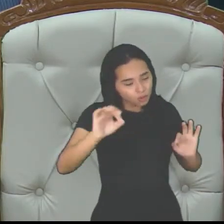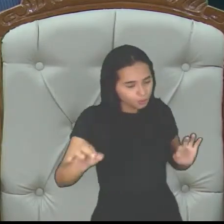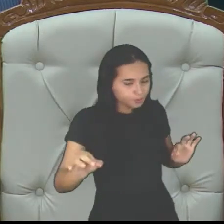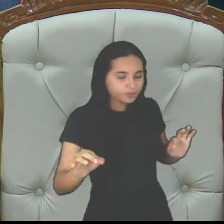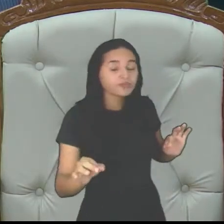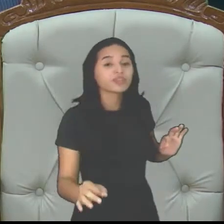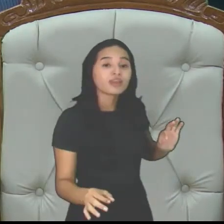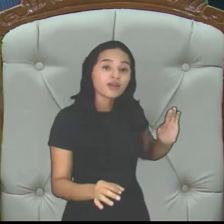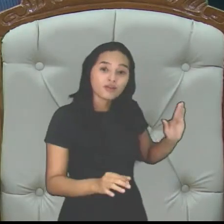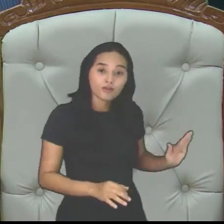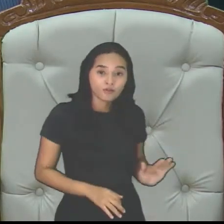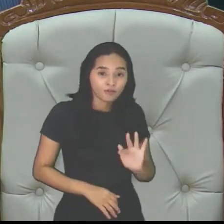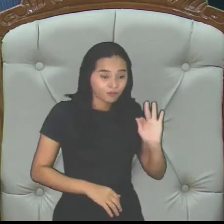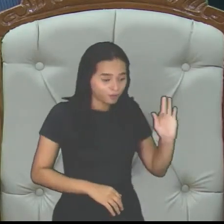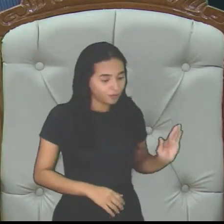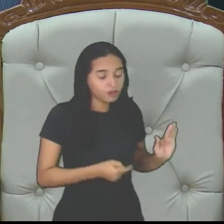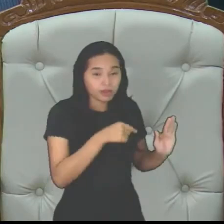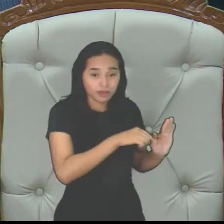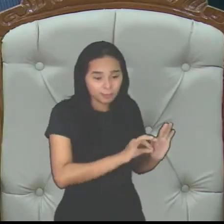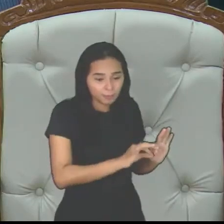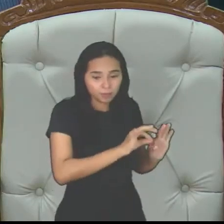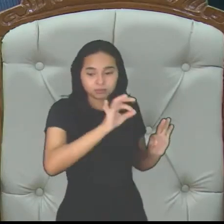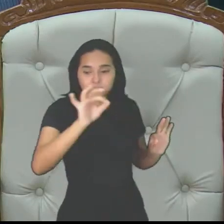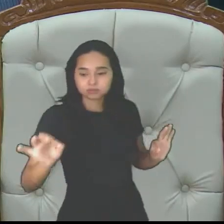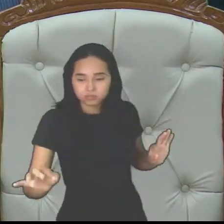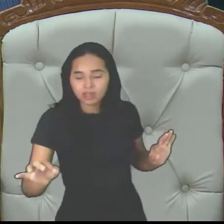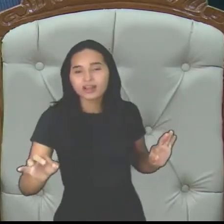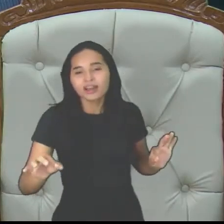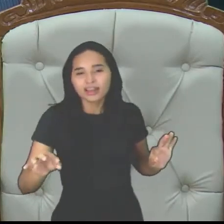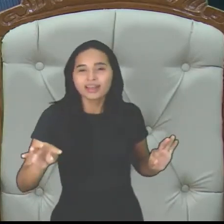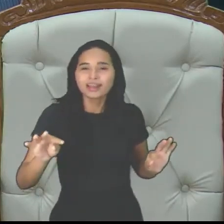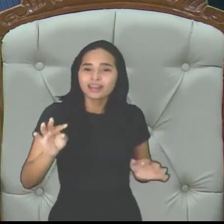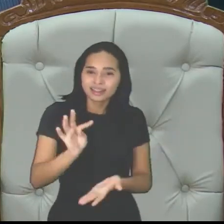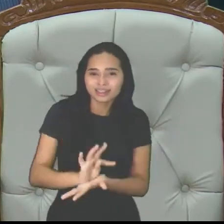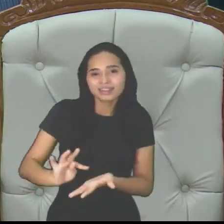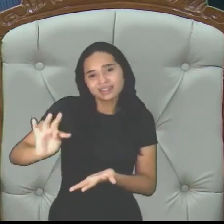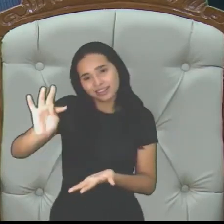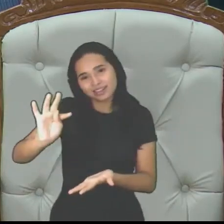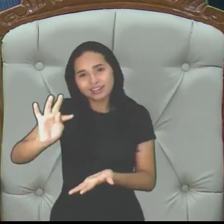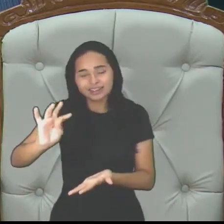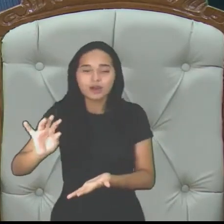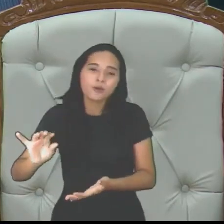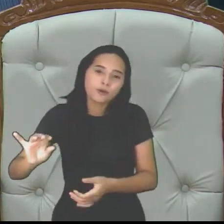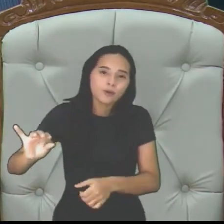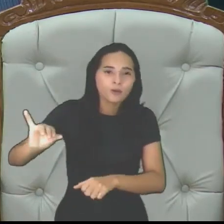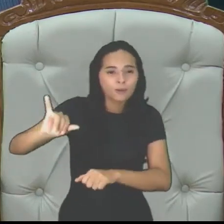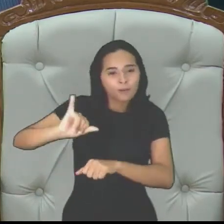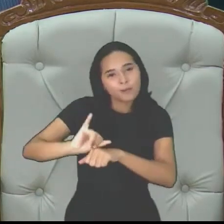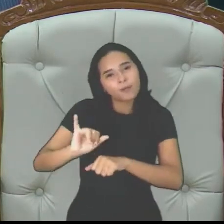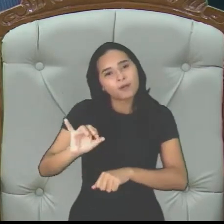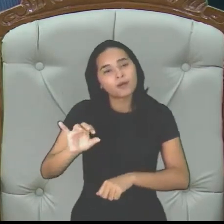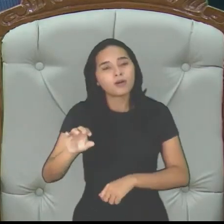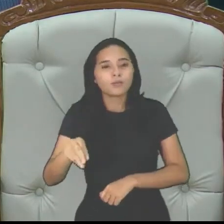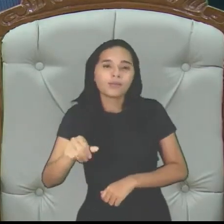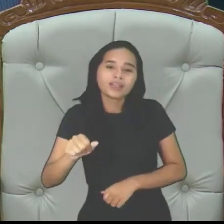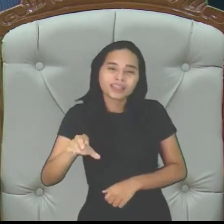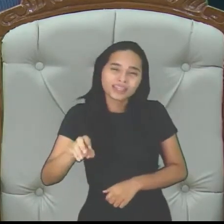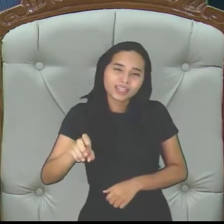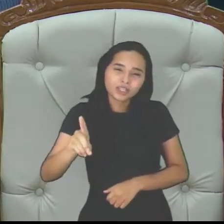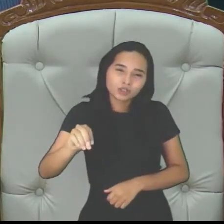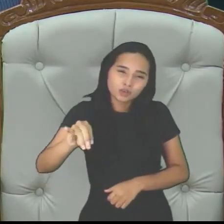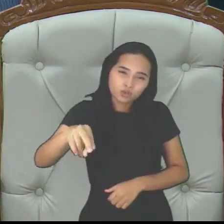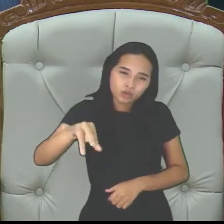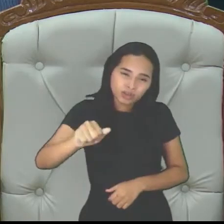ele vai para Tessalônica, que era a capital da Macedônia. E ele ali encontra uma sinagoga, e por